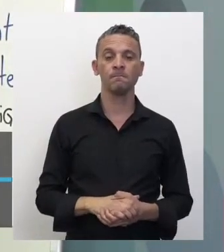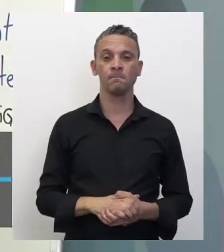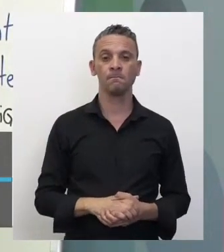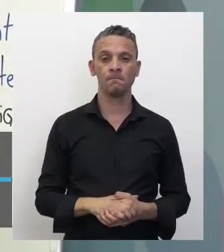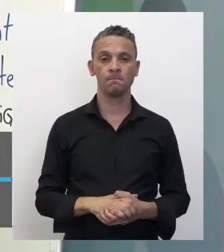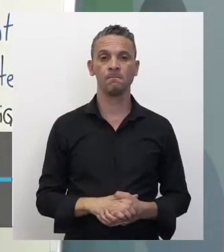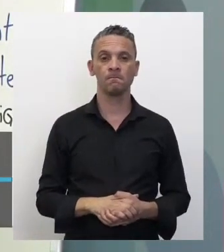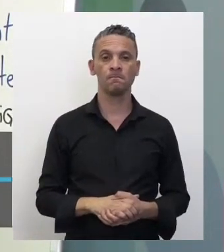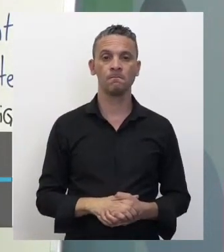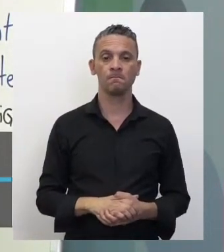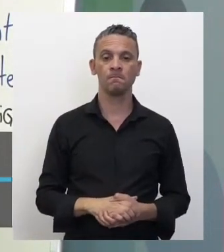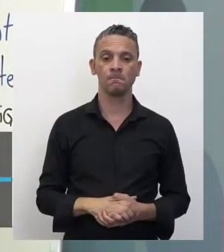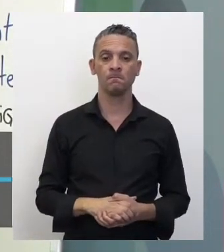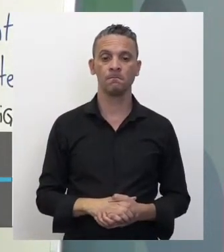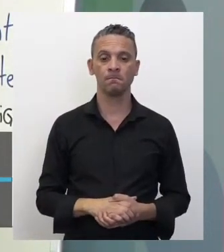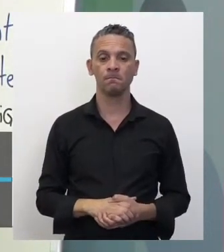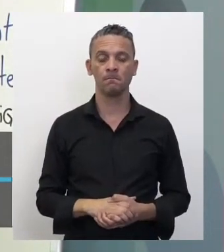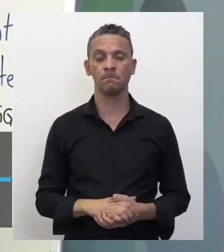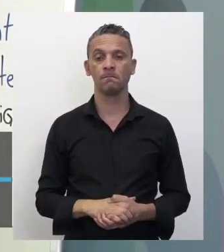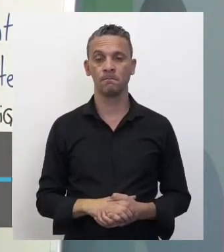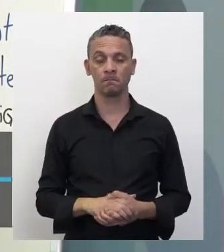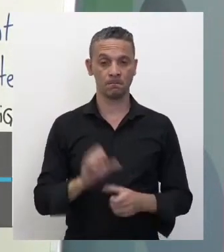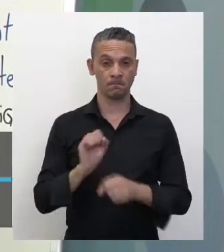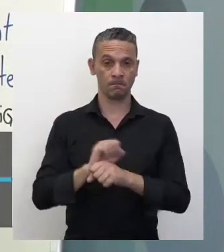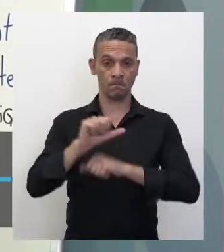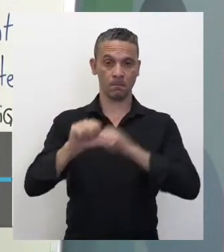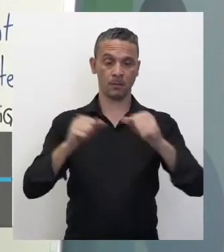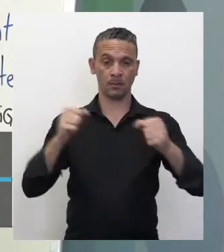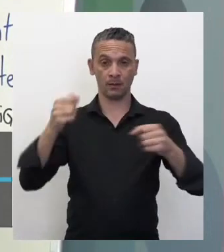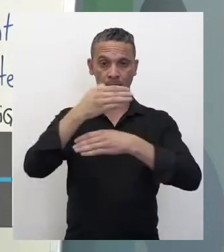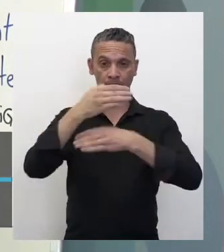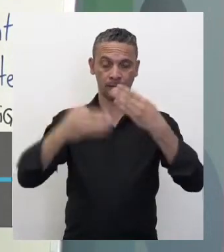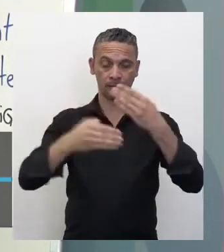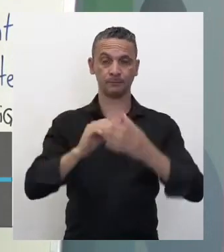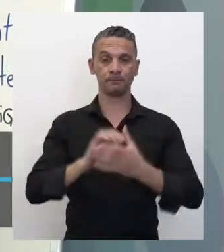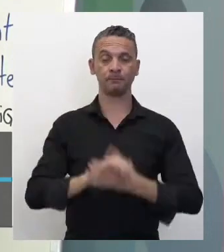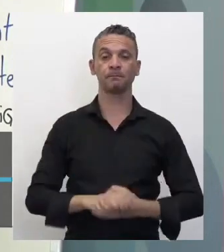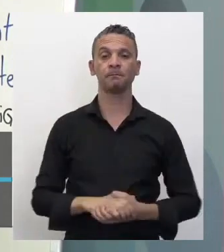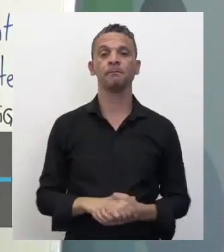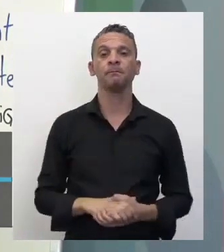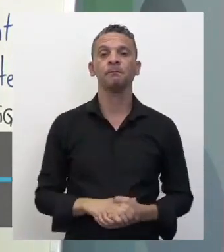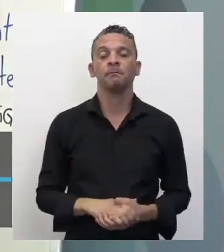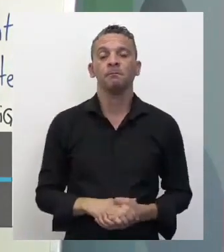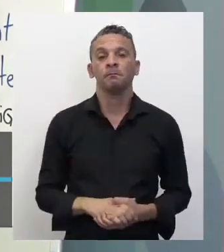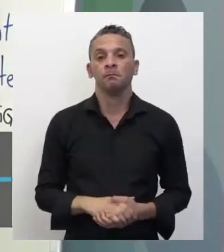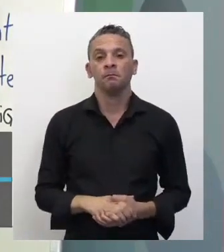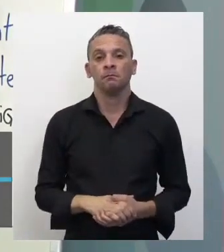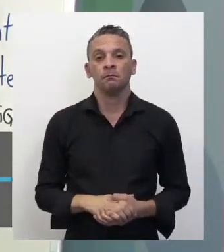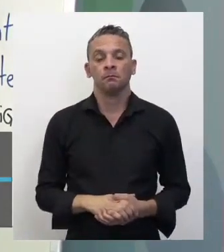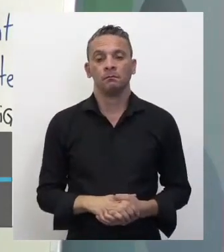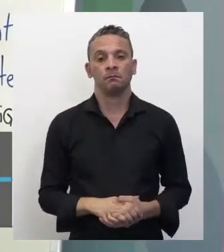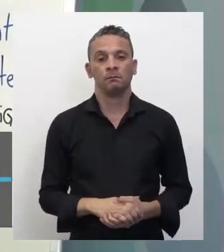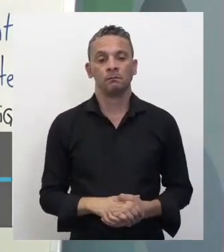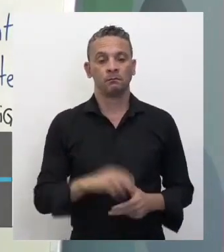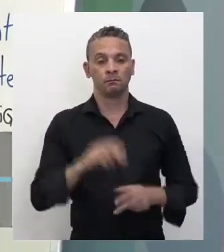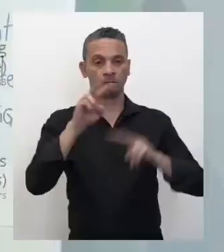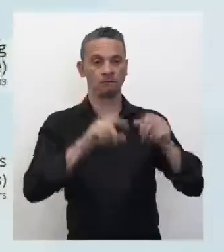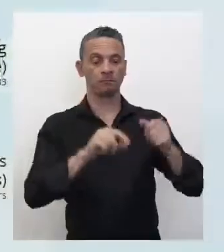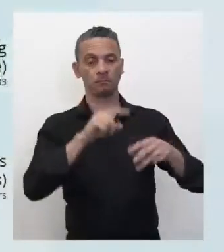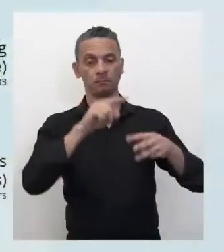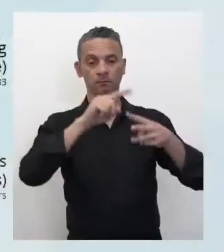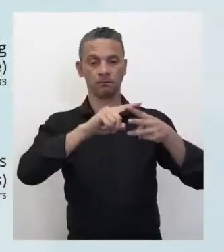deixa eu só mudar aqui o slide para a gente. Ok, agora ele foi. a gente vai dar uma olhada aí nessas